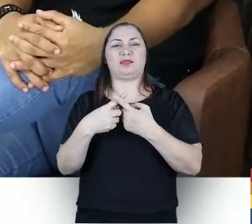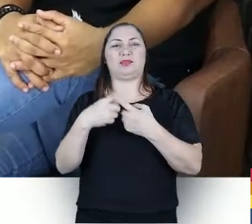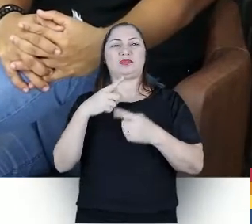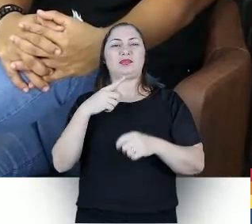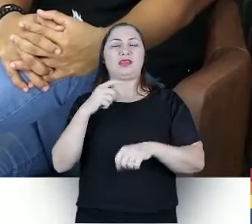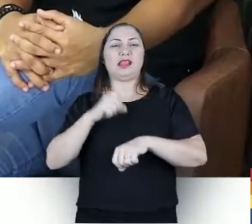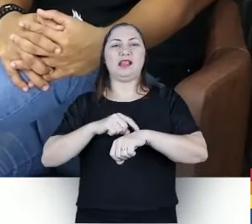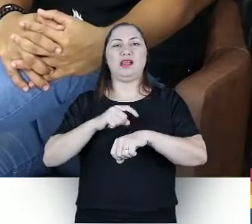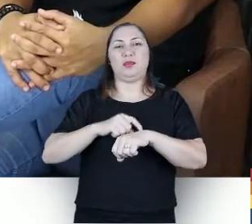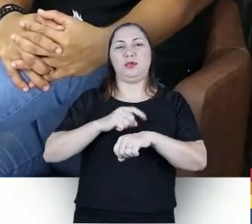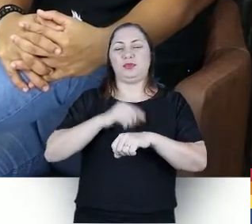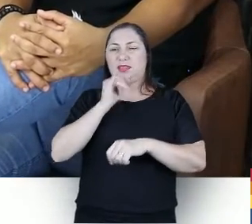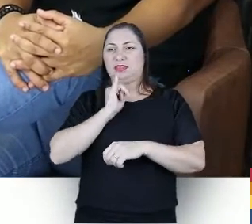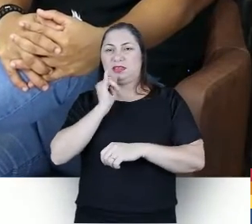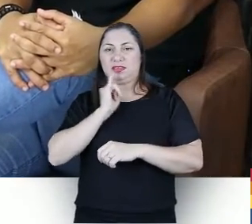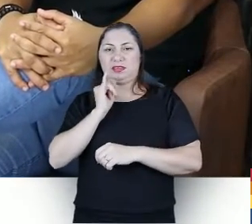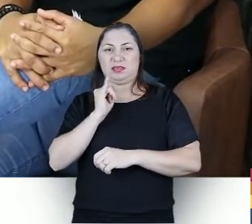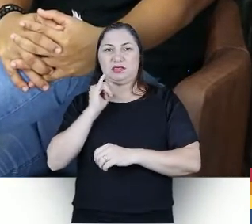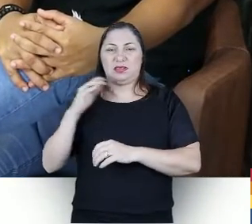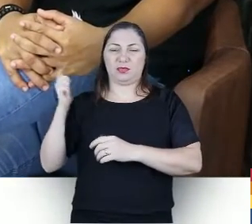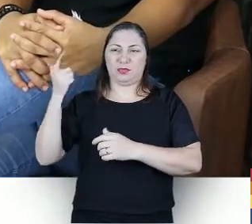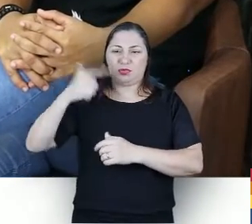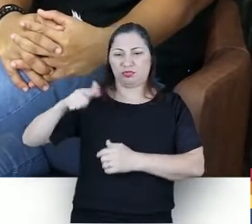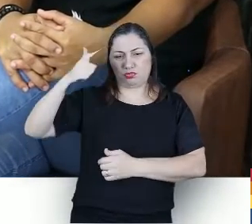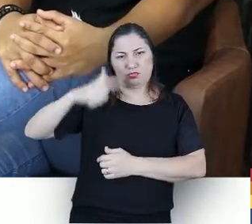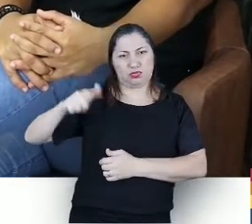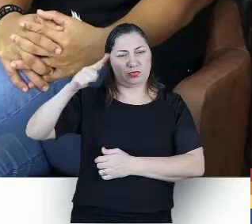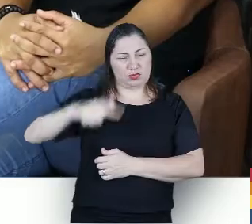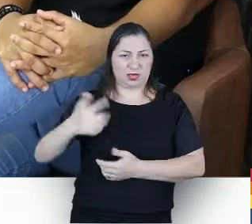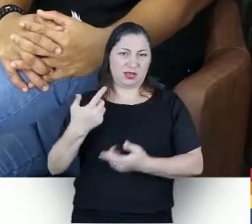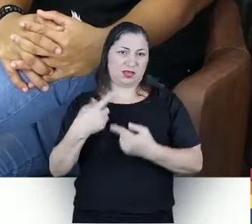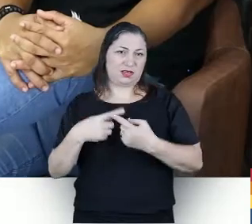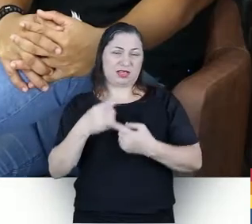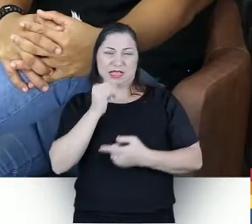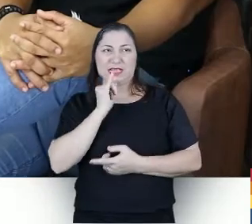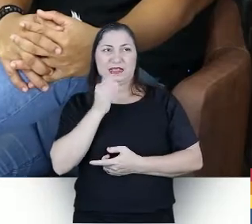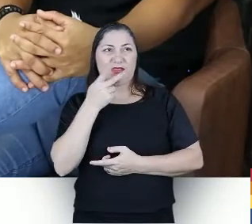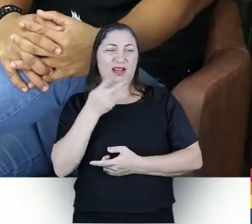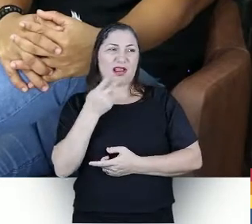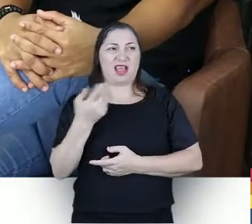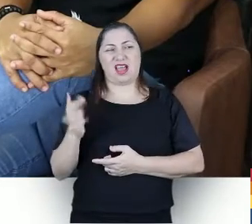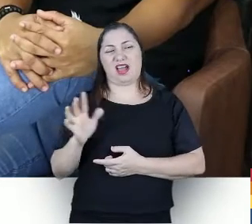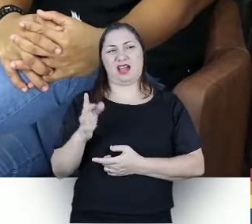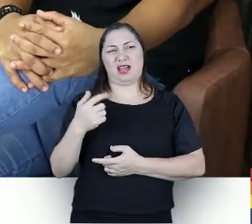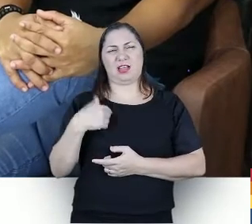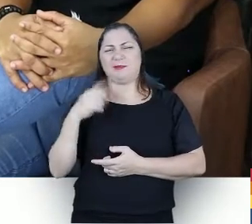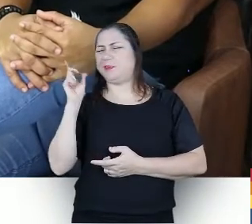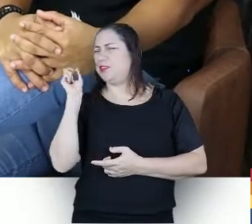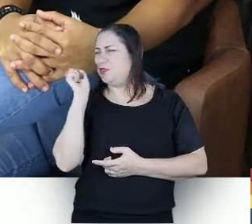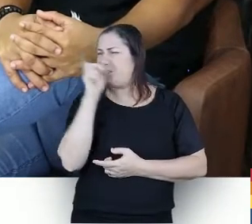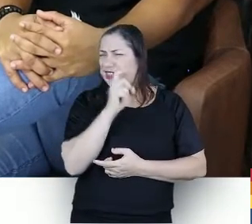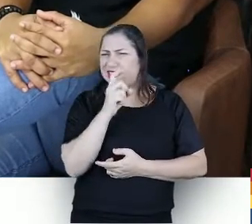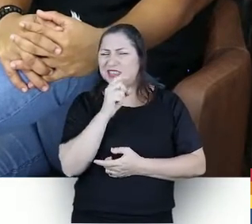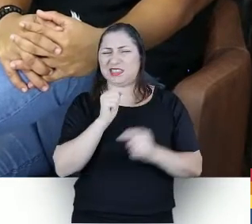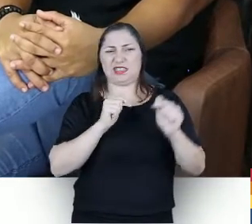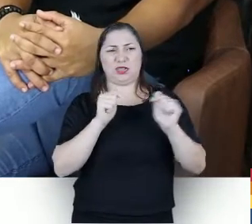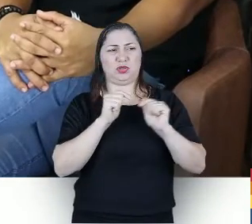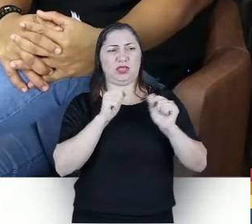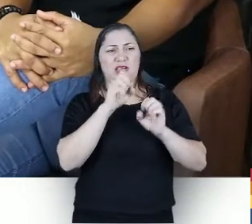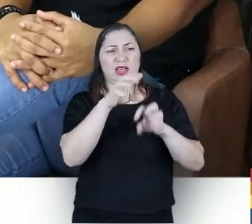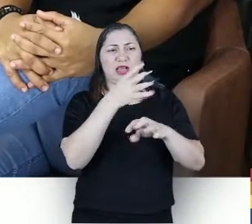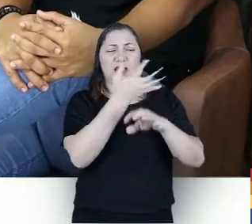de mudança, e aí essa troca, ela acontece às vezes sem nem perceber, né?